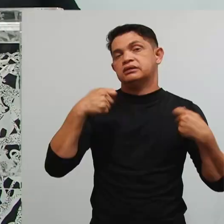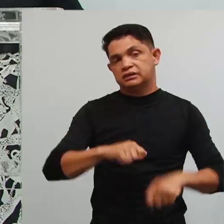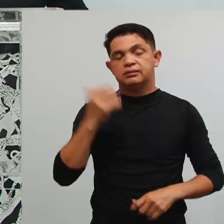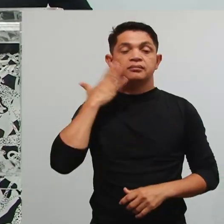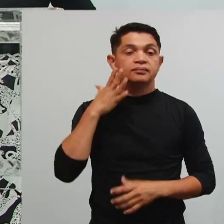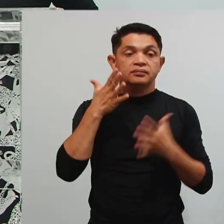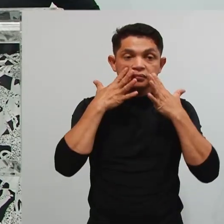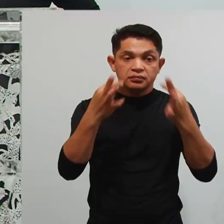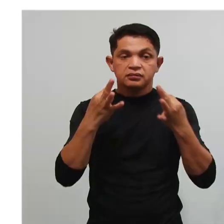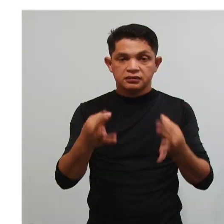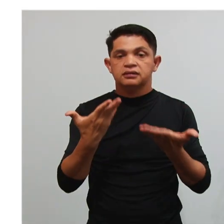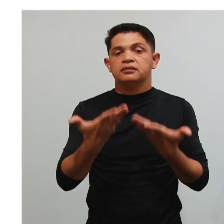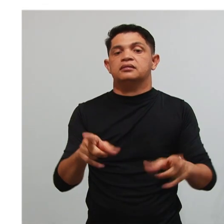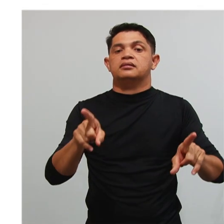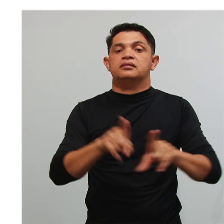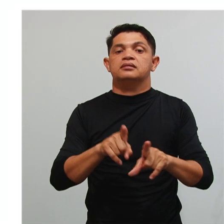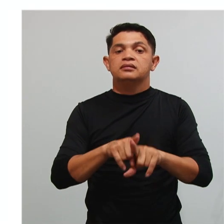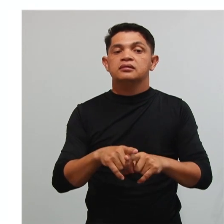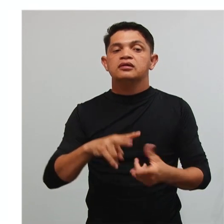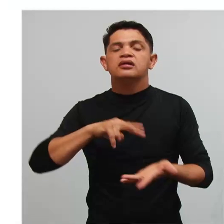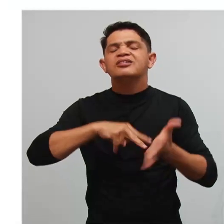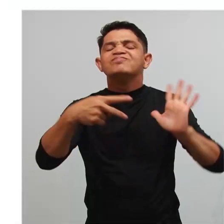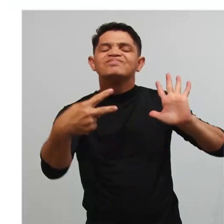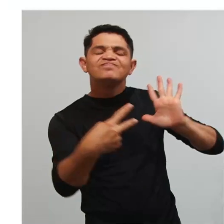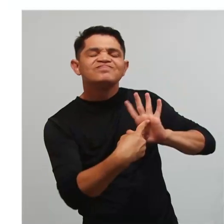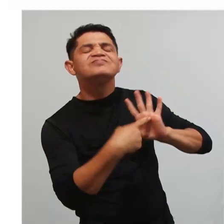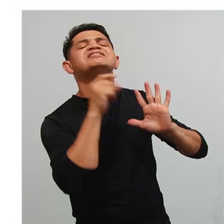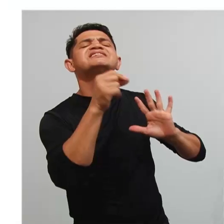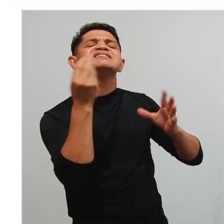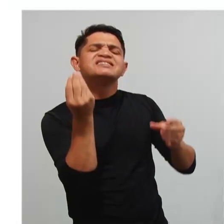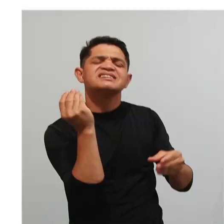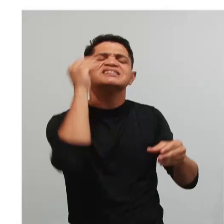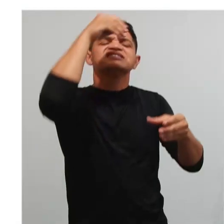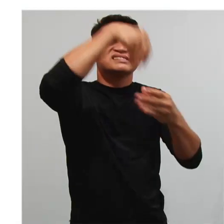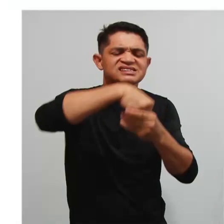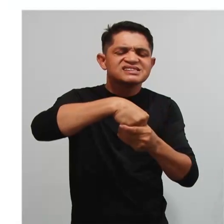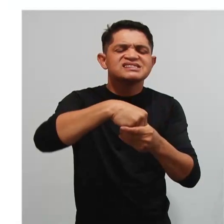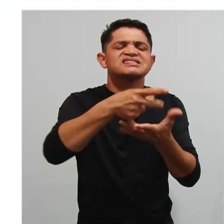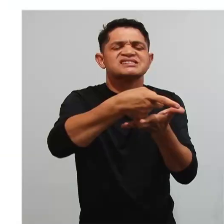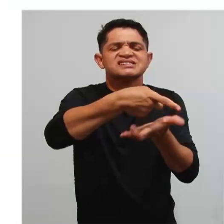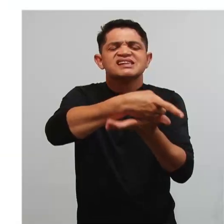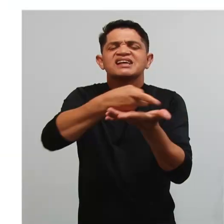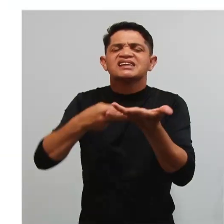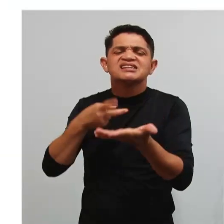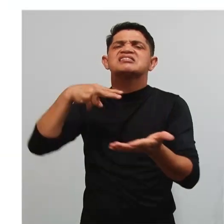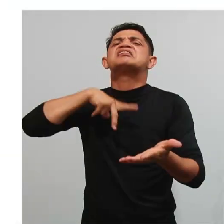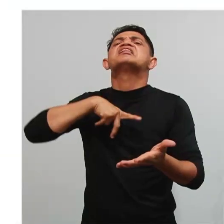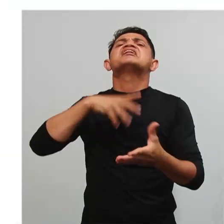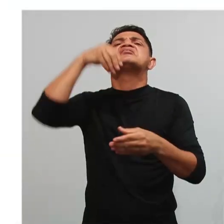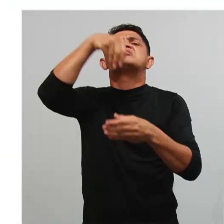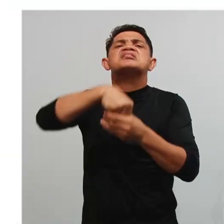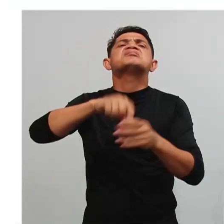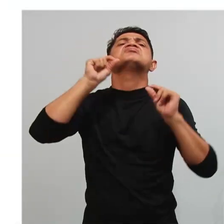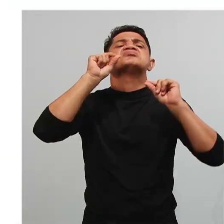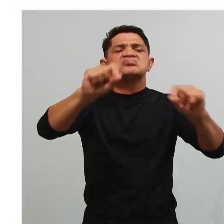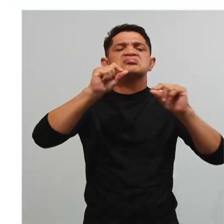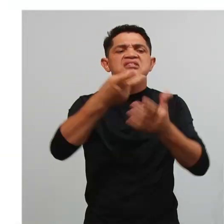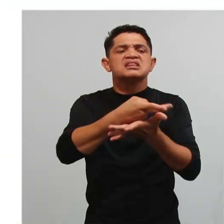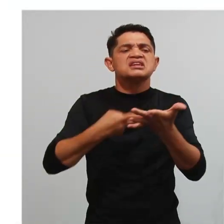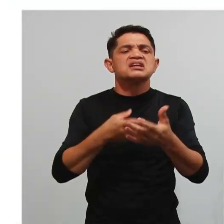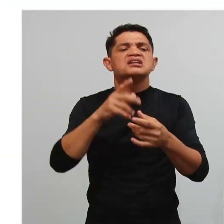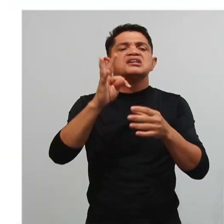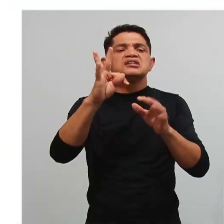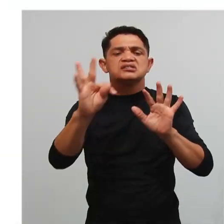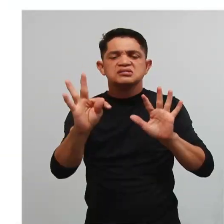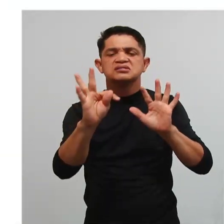importante. E agora nós vamos ver o que tem, né, num texto, numa declaração. Uma declaração sempre possui um título, e